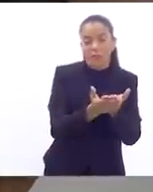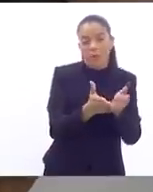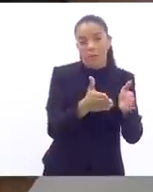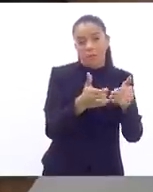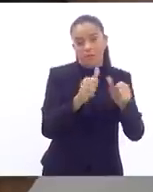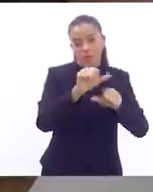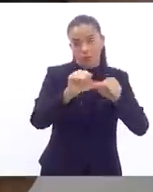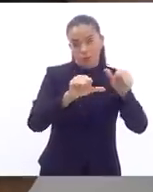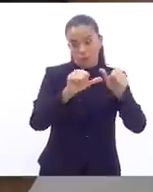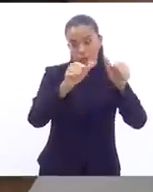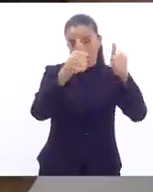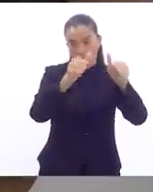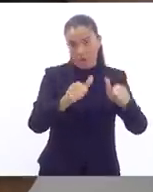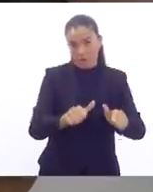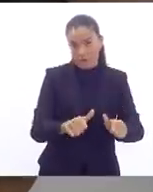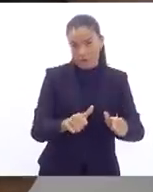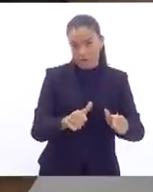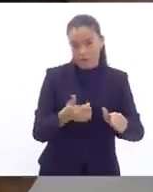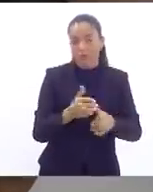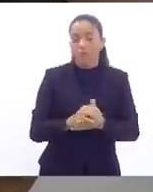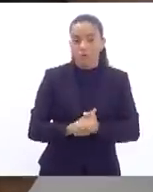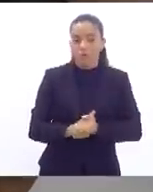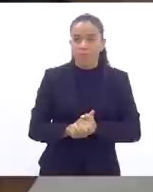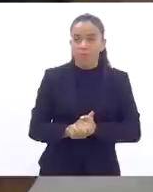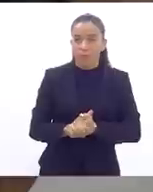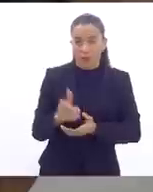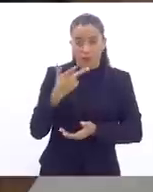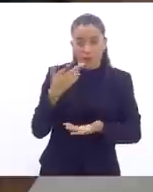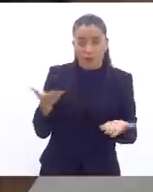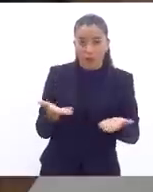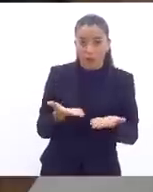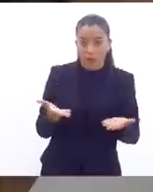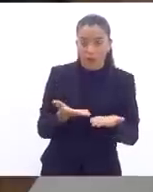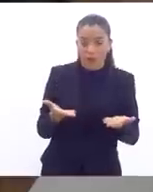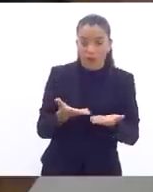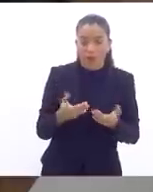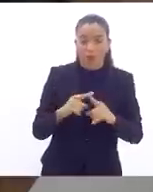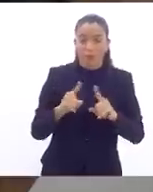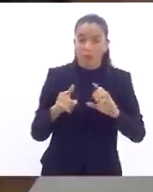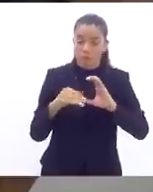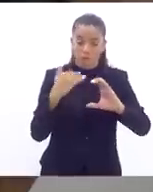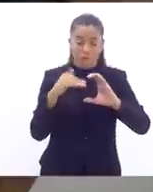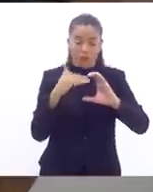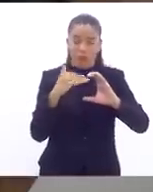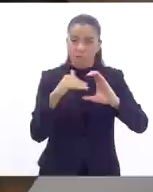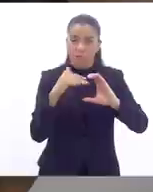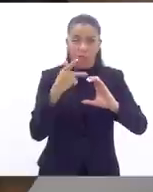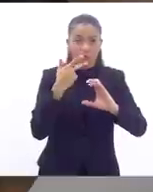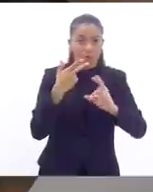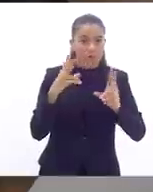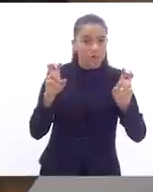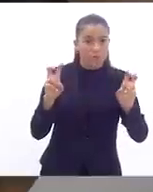de revisão ele acabou de afirmar aqui olha só mas não é isso que diz o e-mail gente